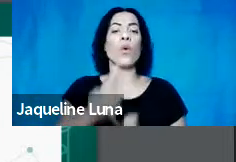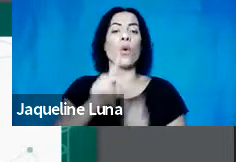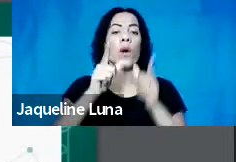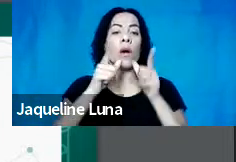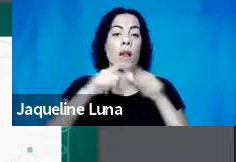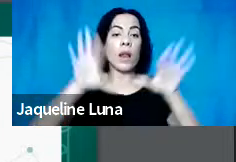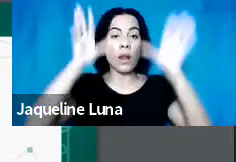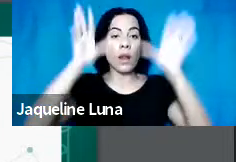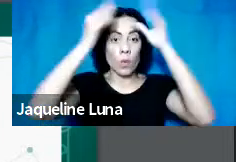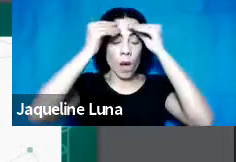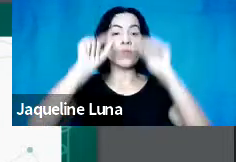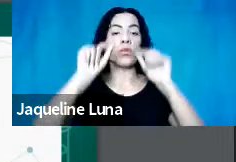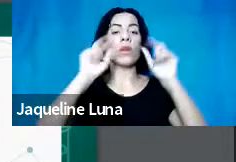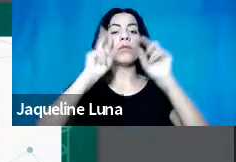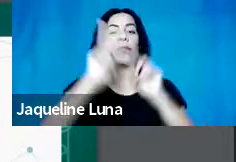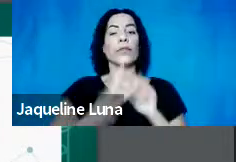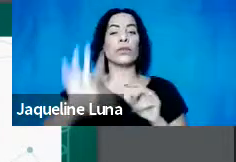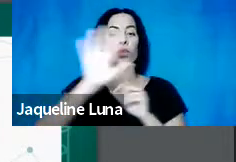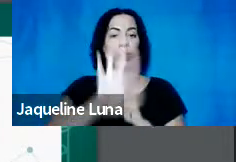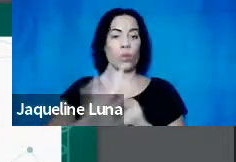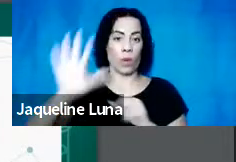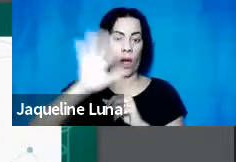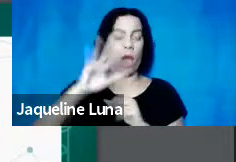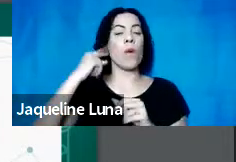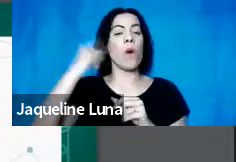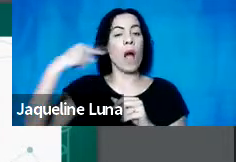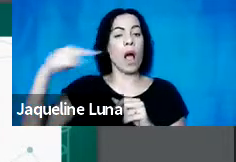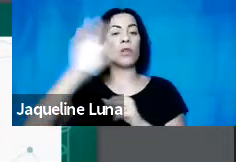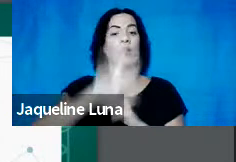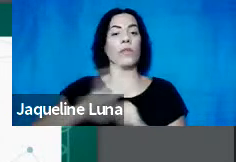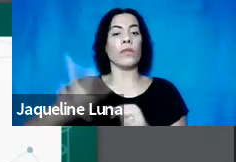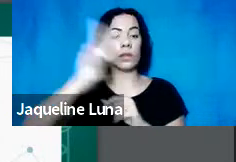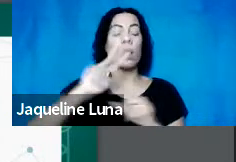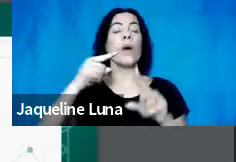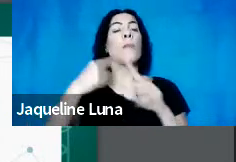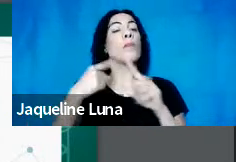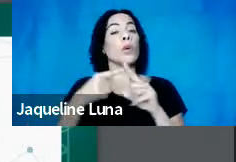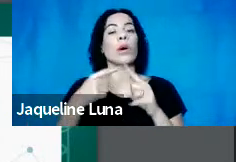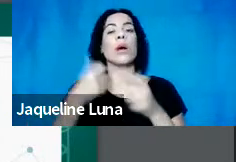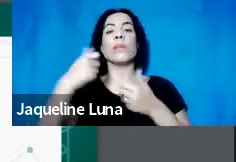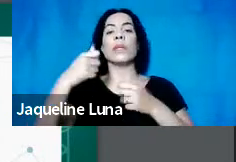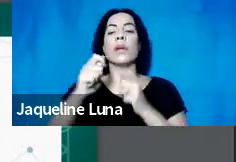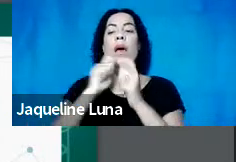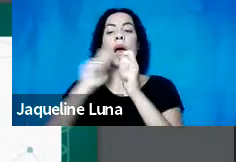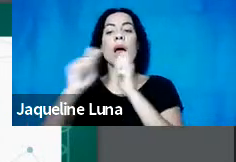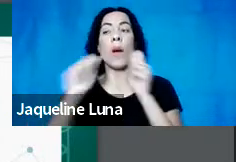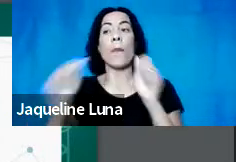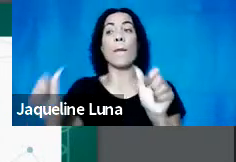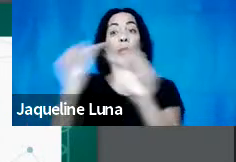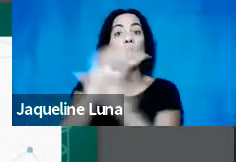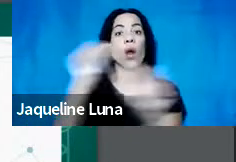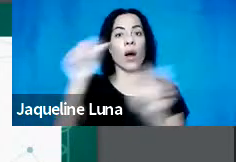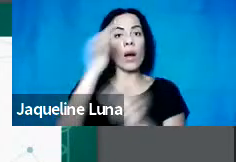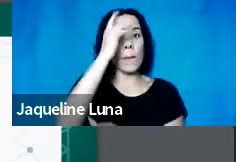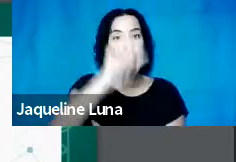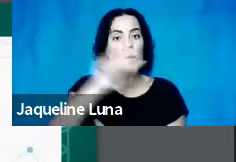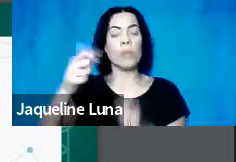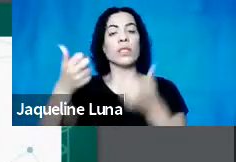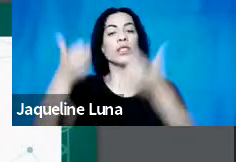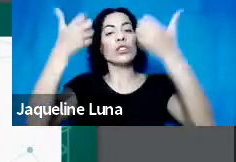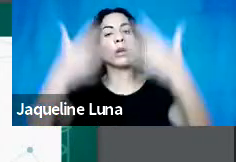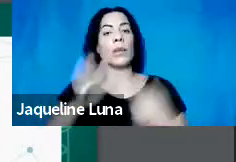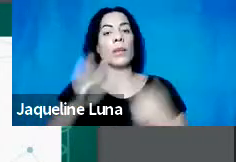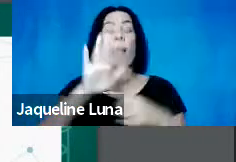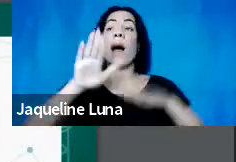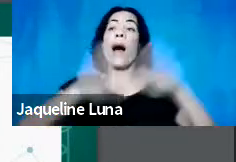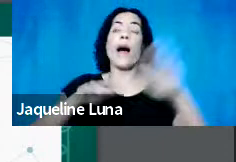audiovisual documental, que a gente se afaste um pouco da lógica do telejornalismo, da passagem de repórter, o que nem sempre é possível, porque muitas instituições